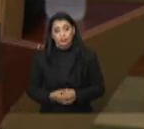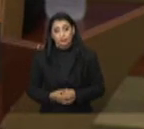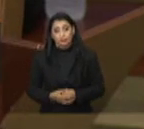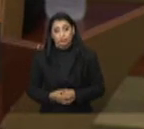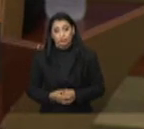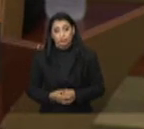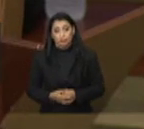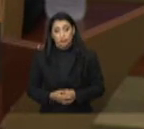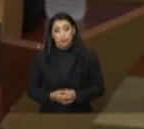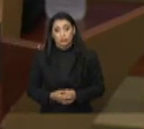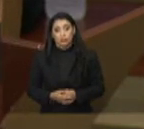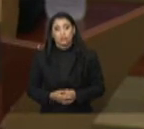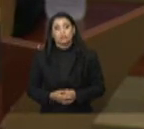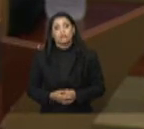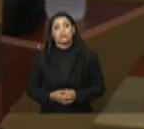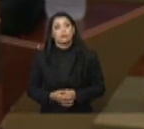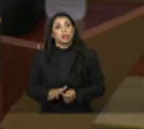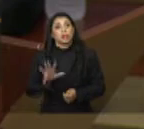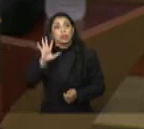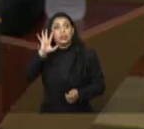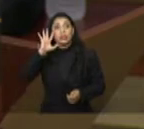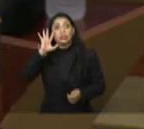produzirmos decisões